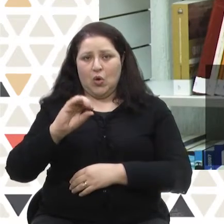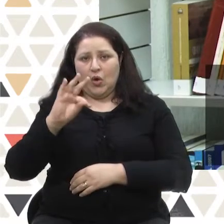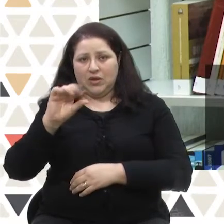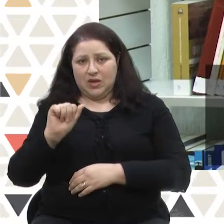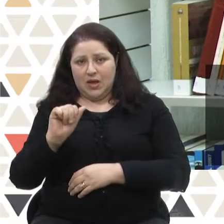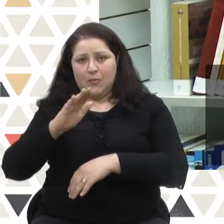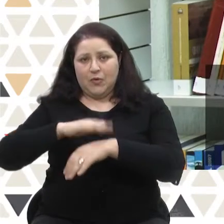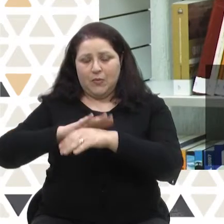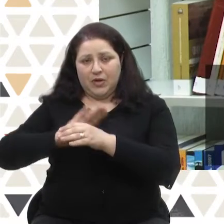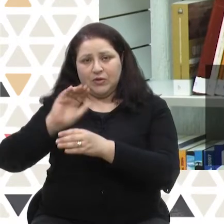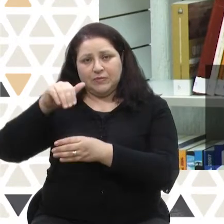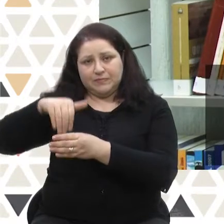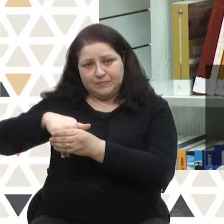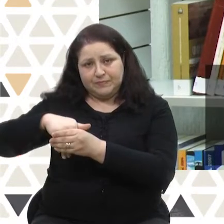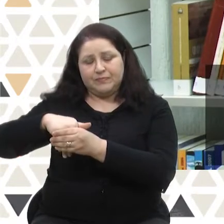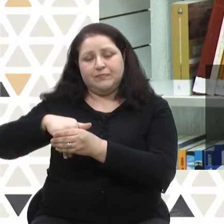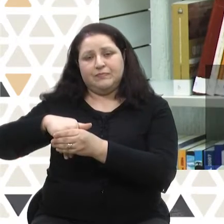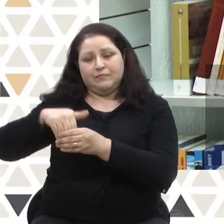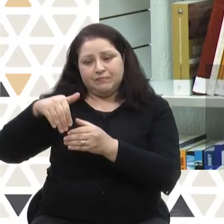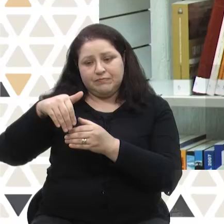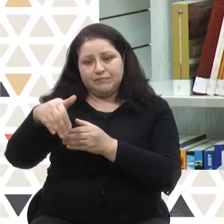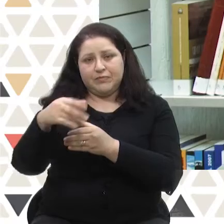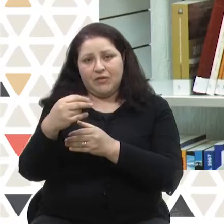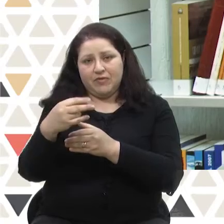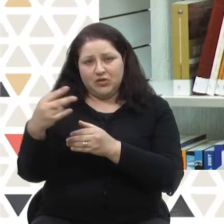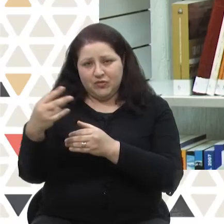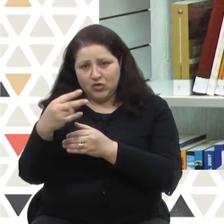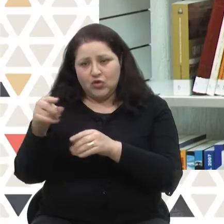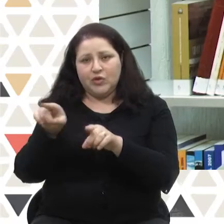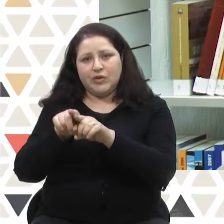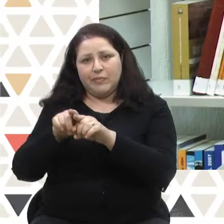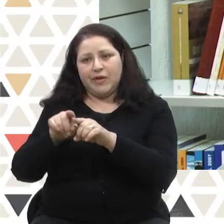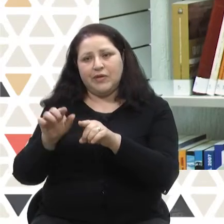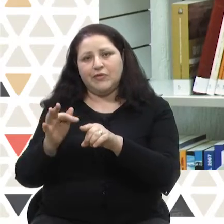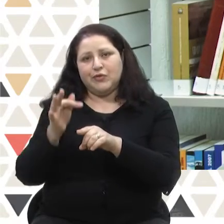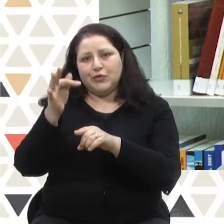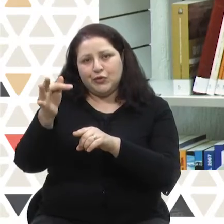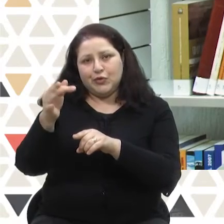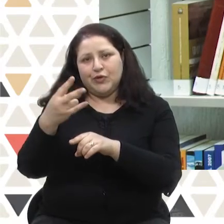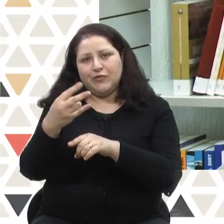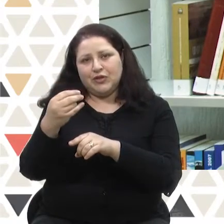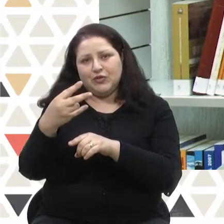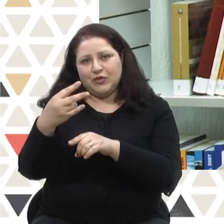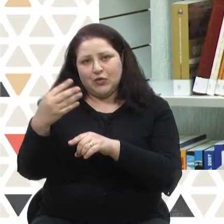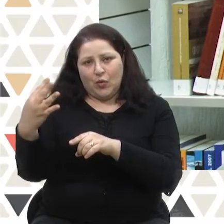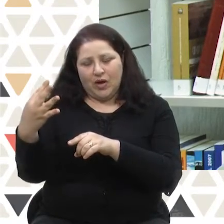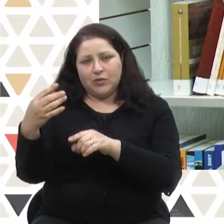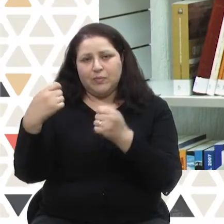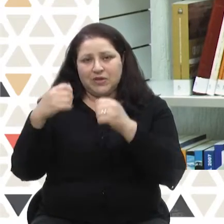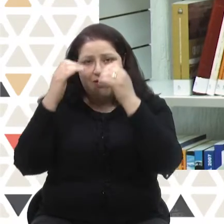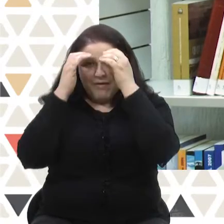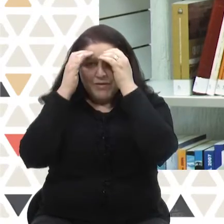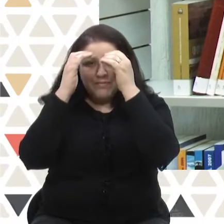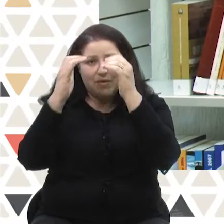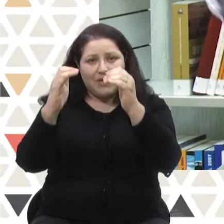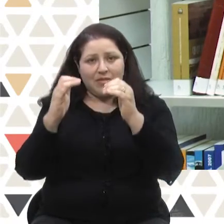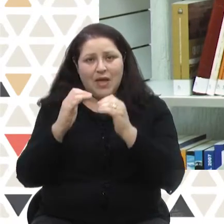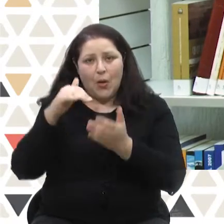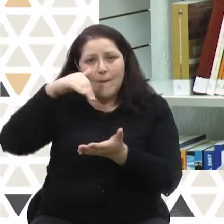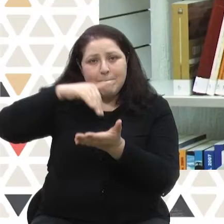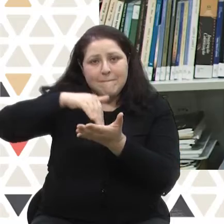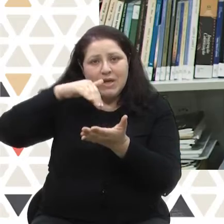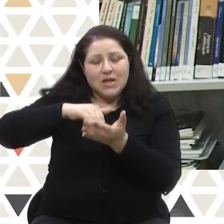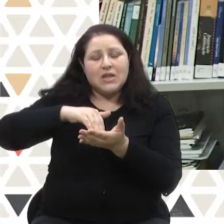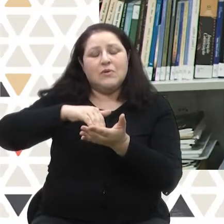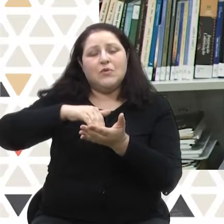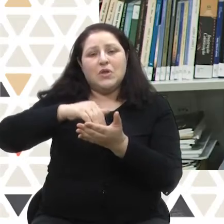a cota de gênero para as candidaturas nas eleições, tanto de 2022 agora, como para